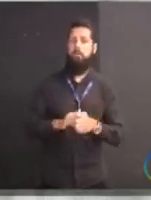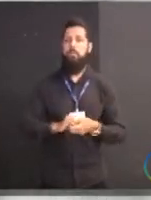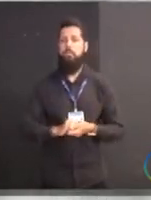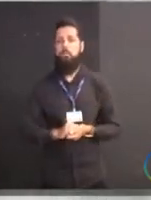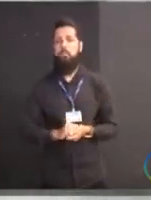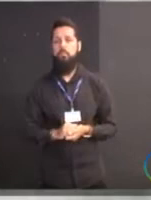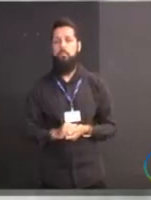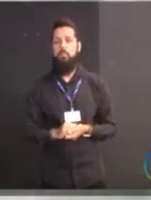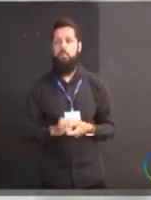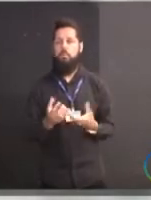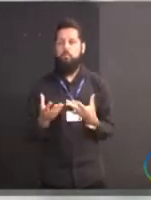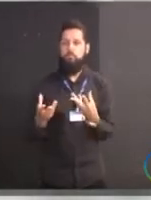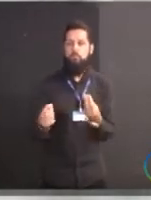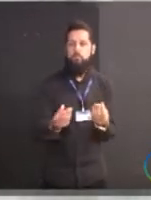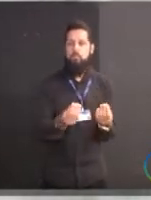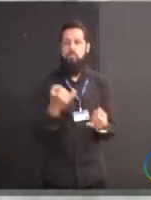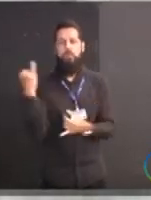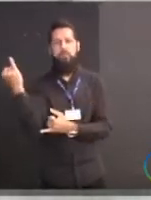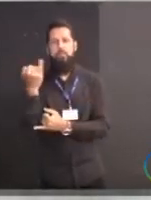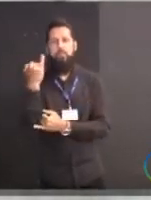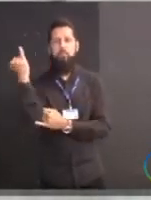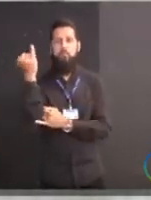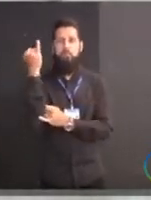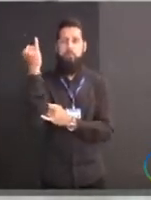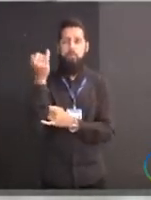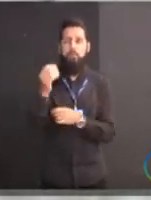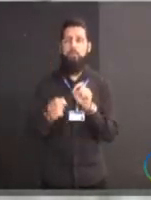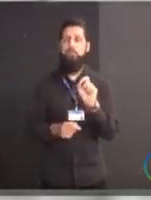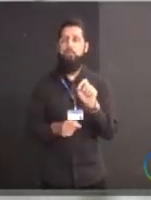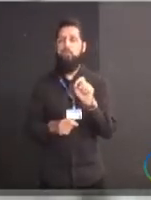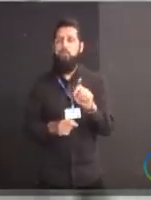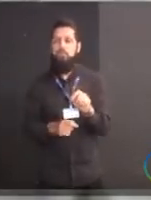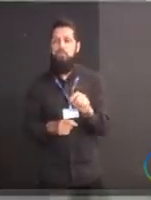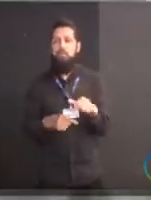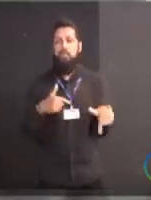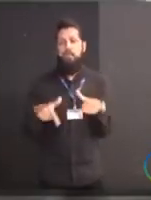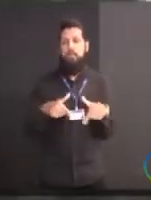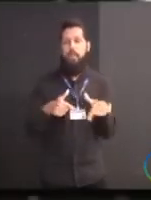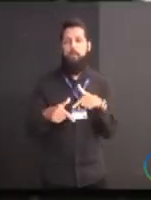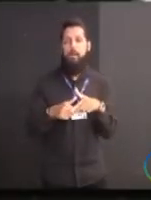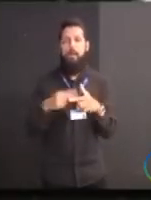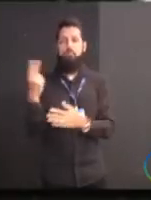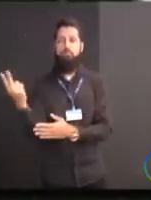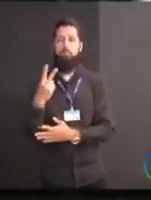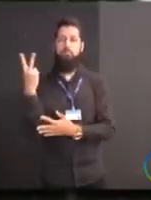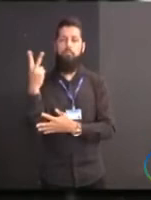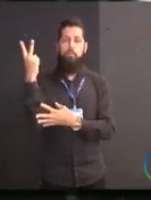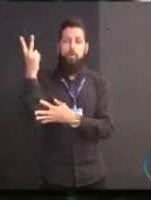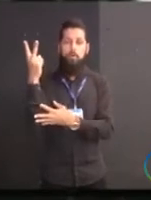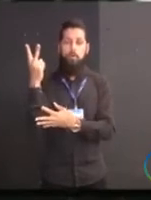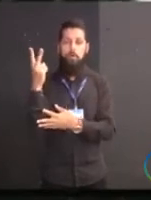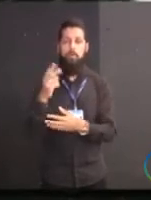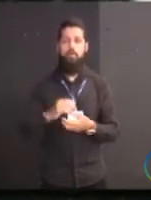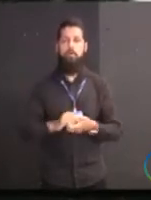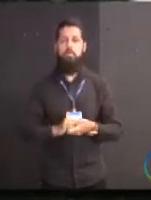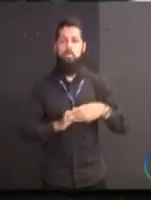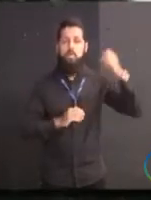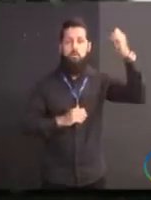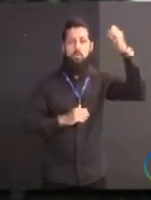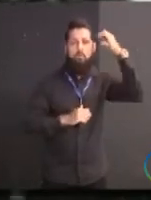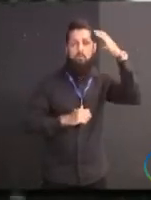movimentos muito importantes que lidam com os valores e com os problemas da mente humana. E o